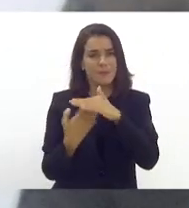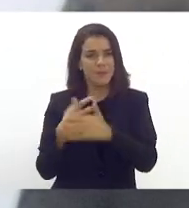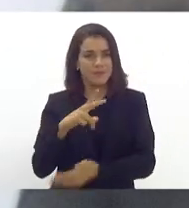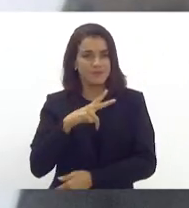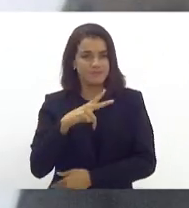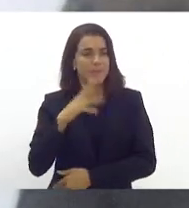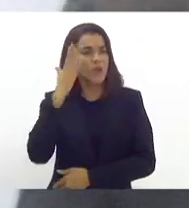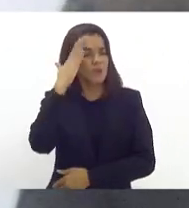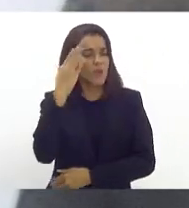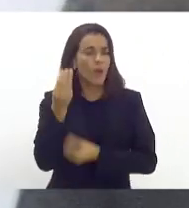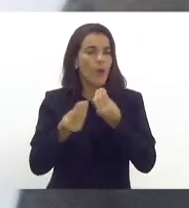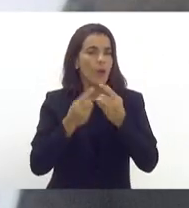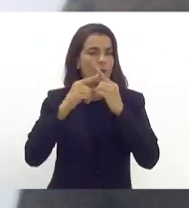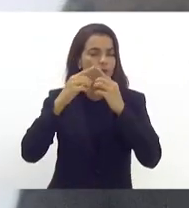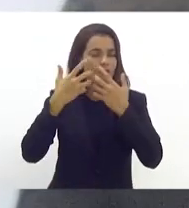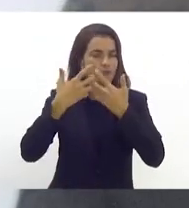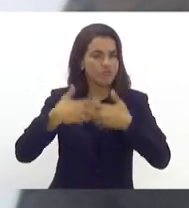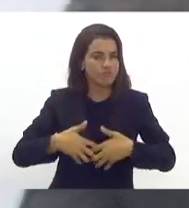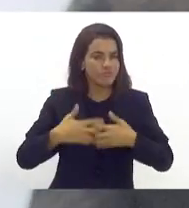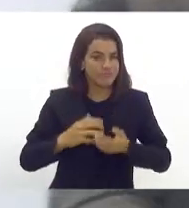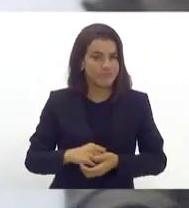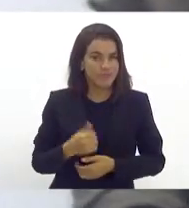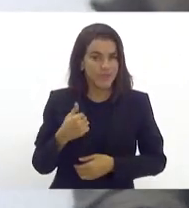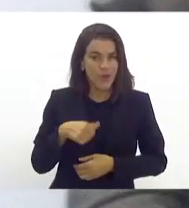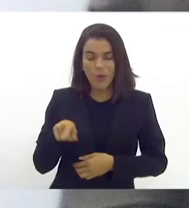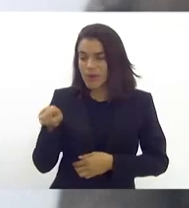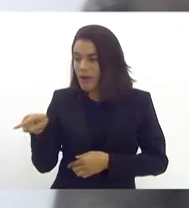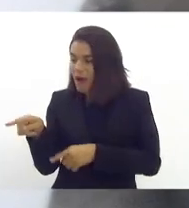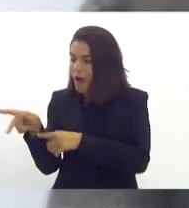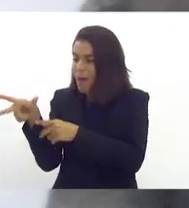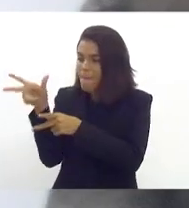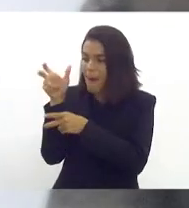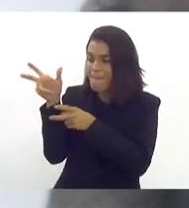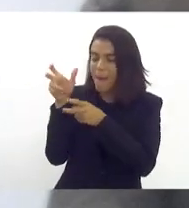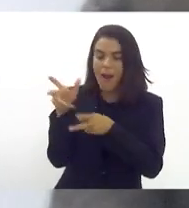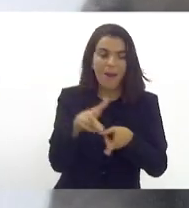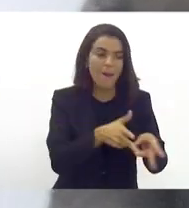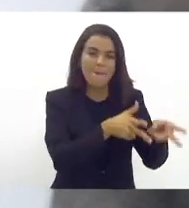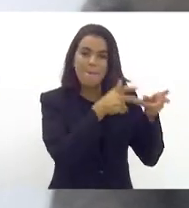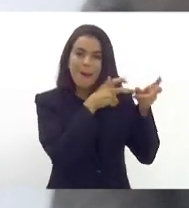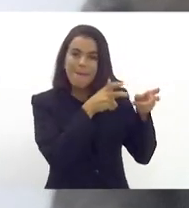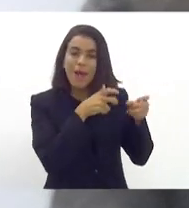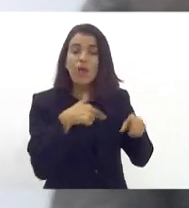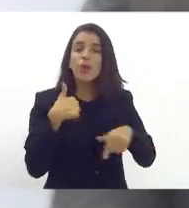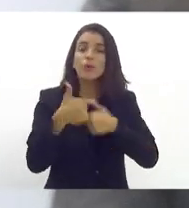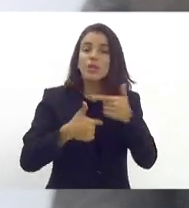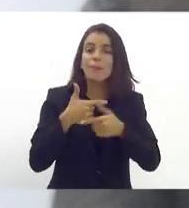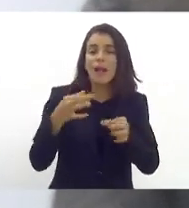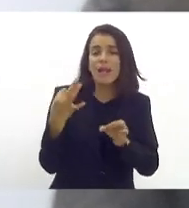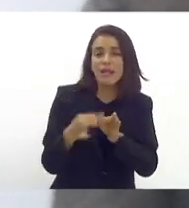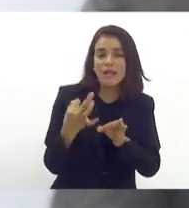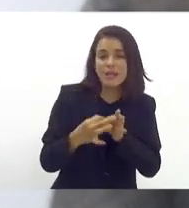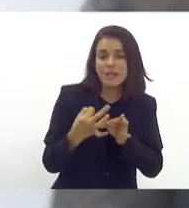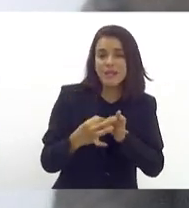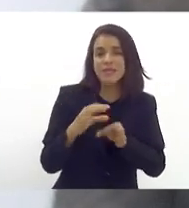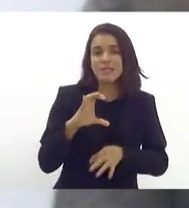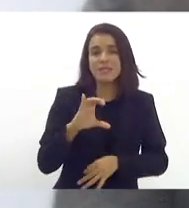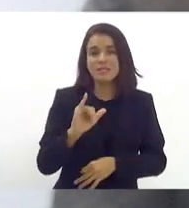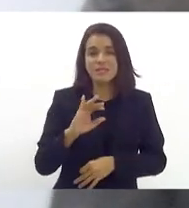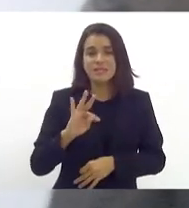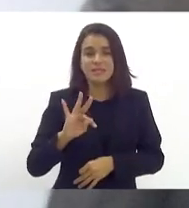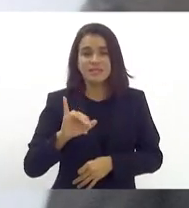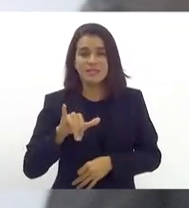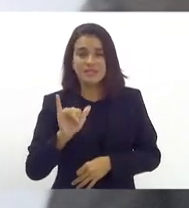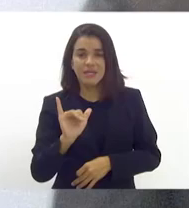né quando eu escuto os dois lados eu sei fazer gestão eu vim Trabalhei na credit car no cbank no Itaú no